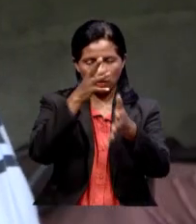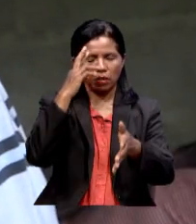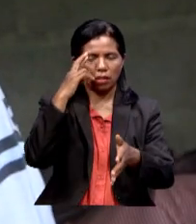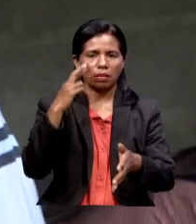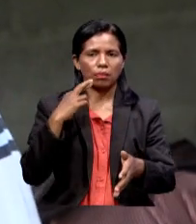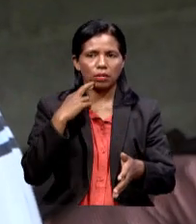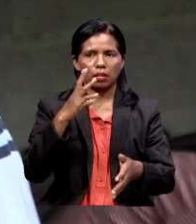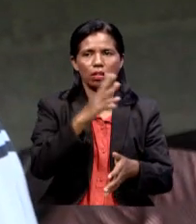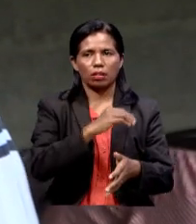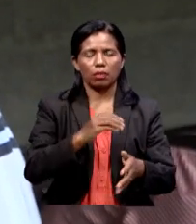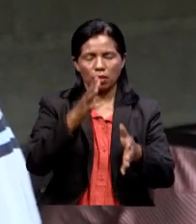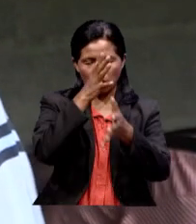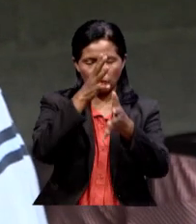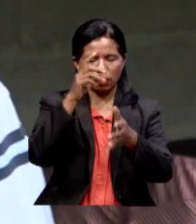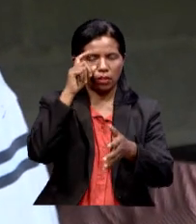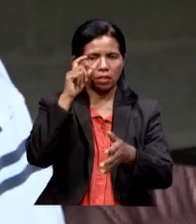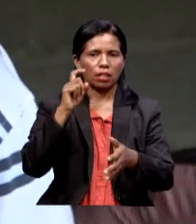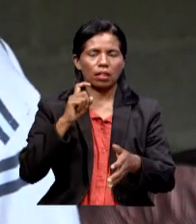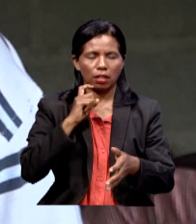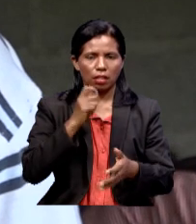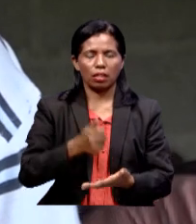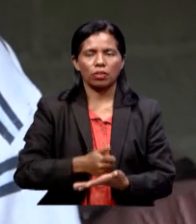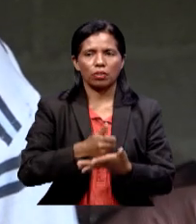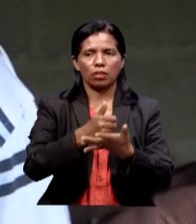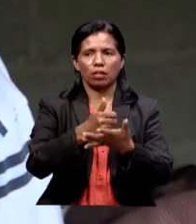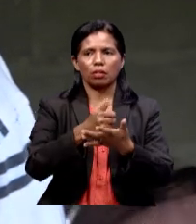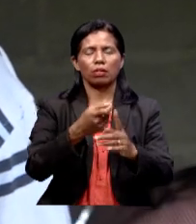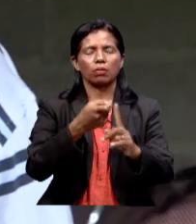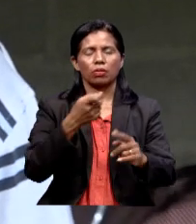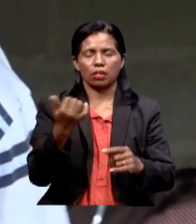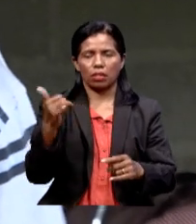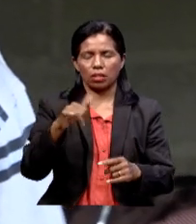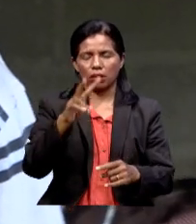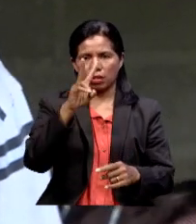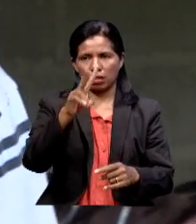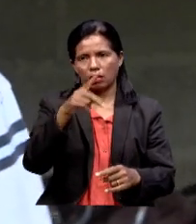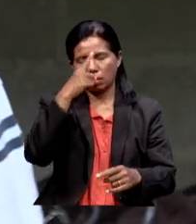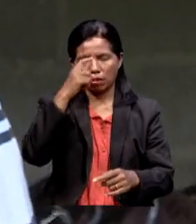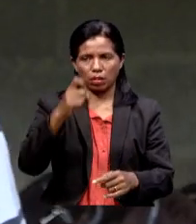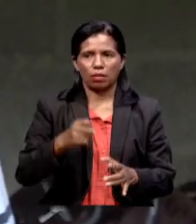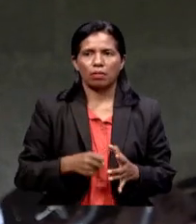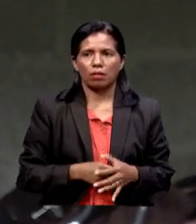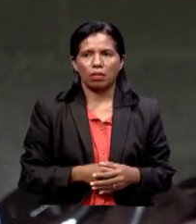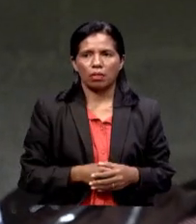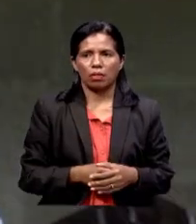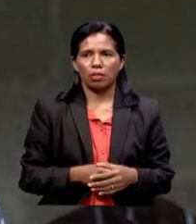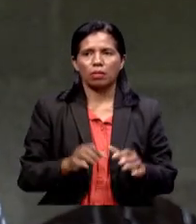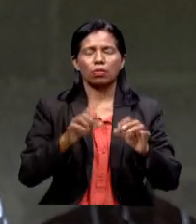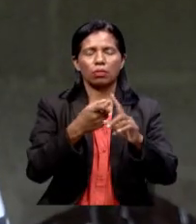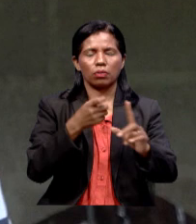abo Sanana, ajuda nebe husi mai, husi sir nebe, am husi liliu, am husi